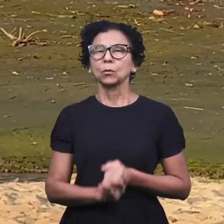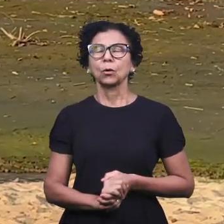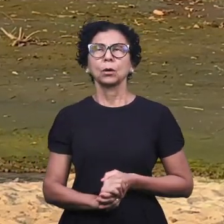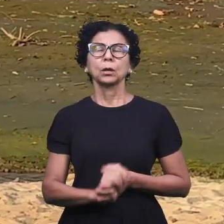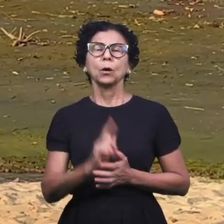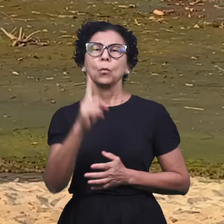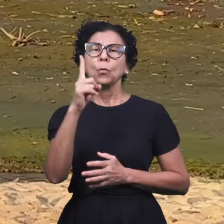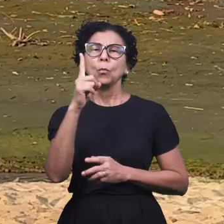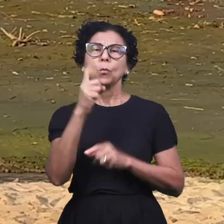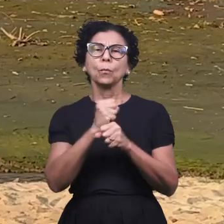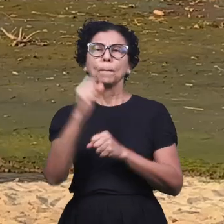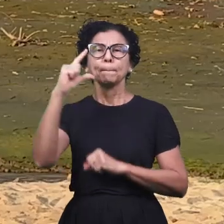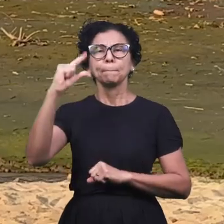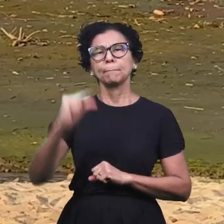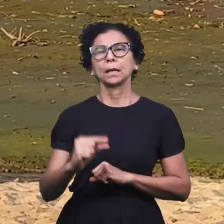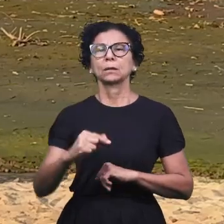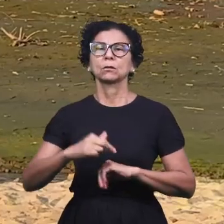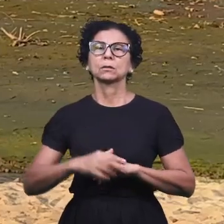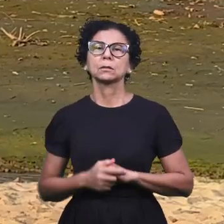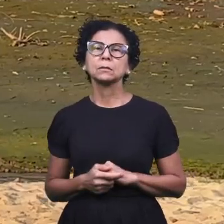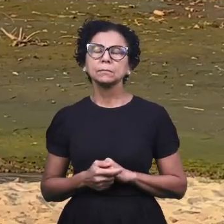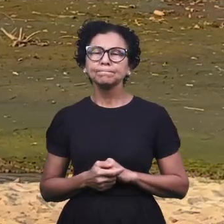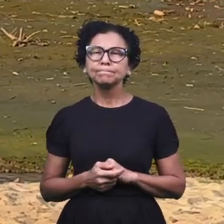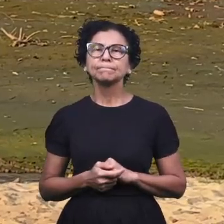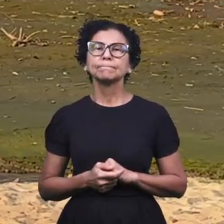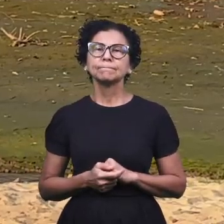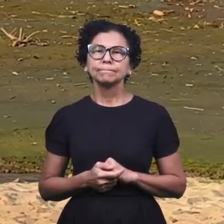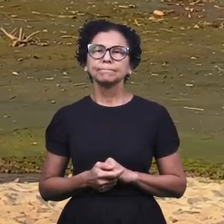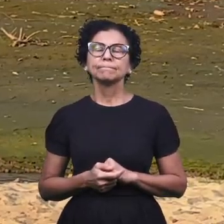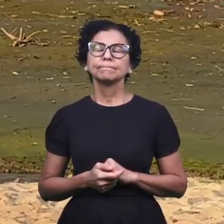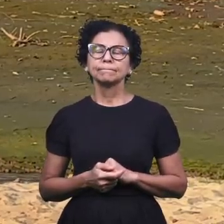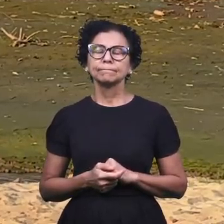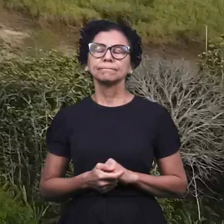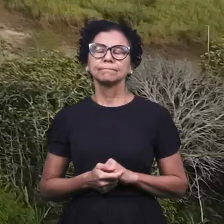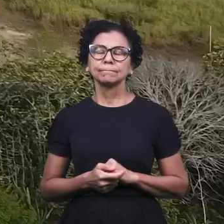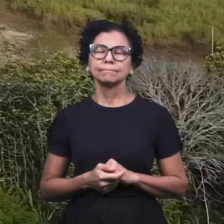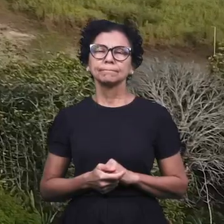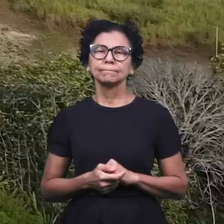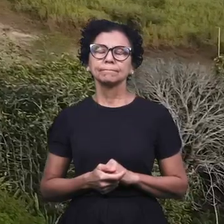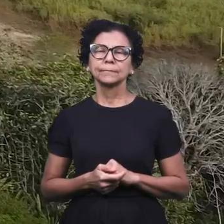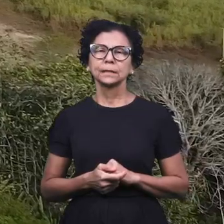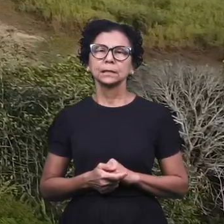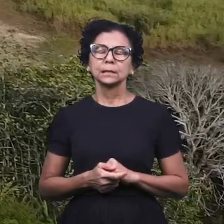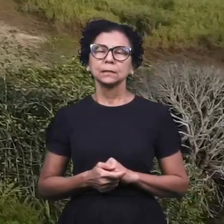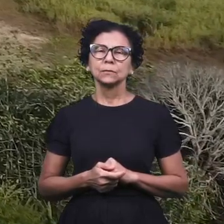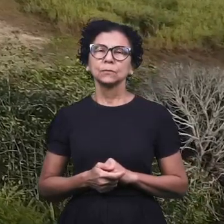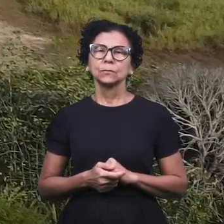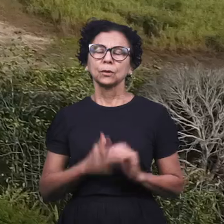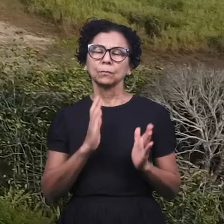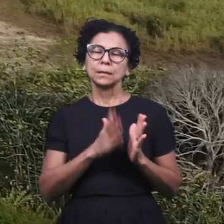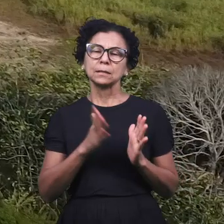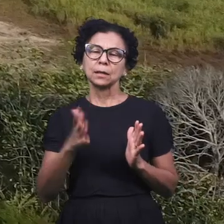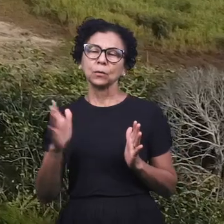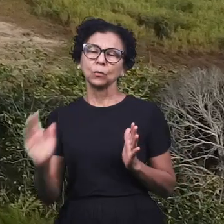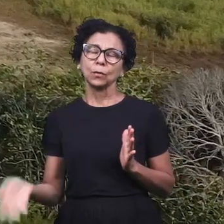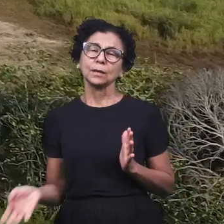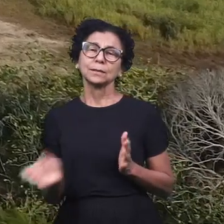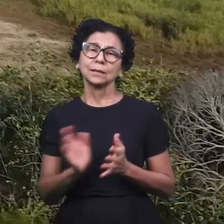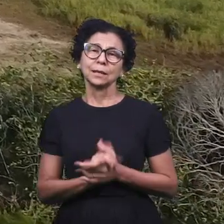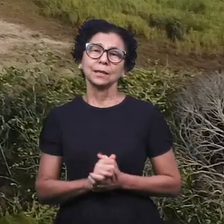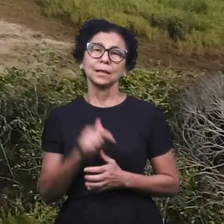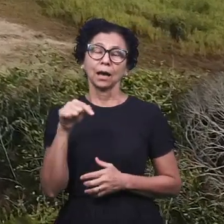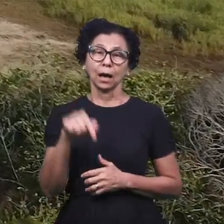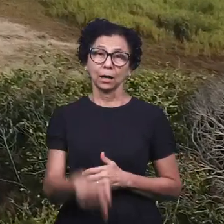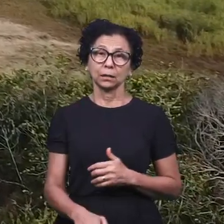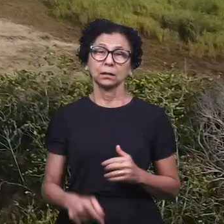Em menos de um ano, nós tivemos uma vazante consequente da outra. Essa situação tem afetado a fauna e a flora da